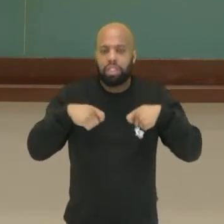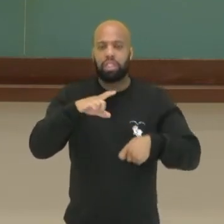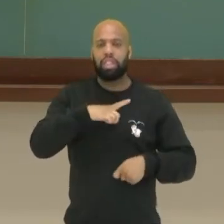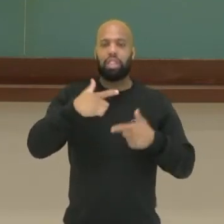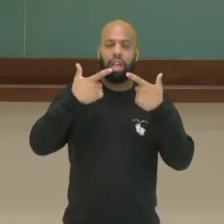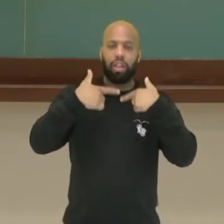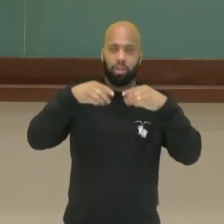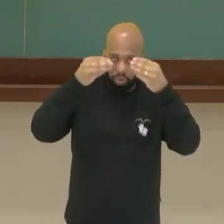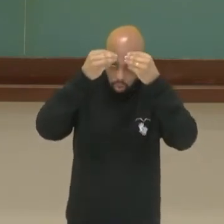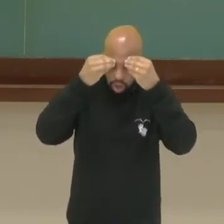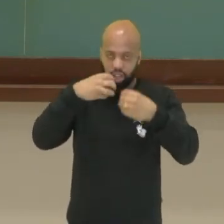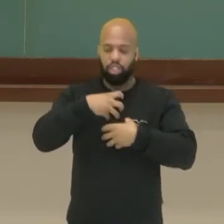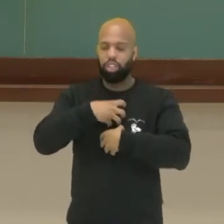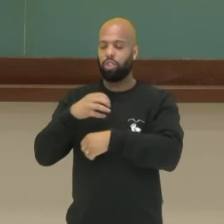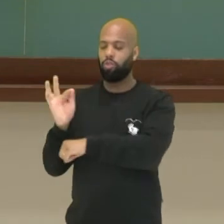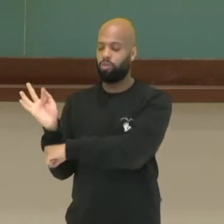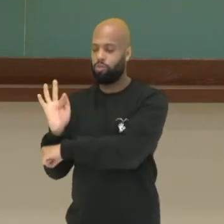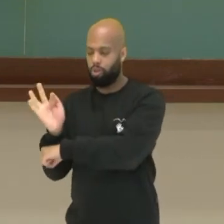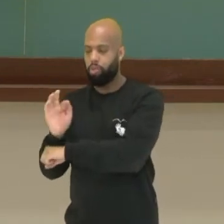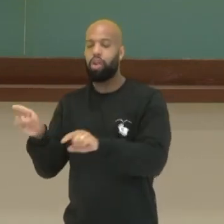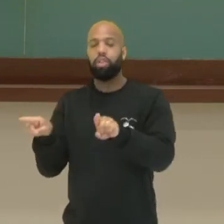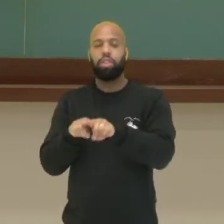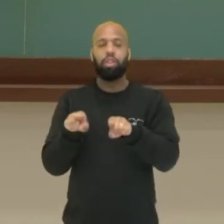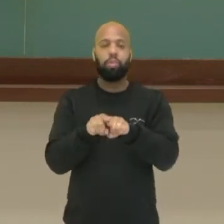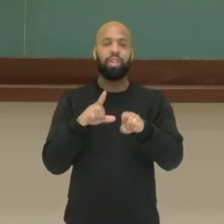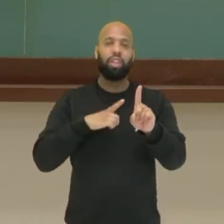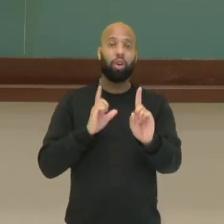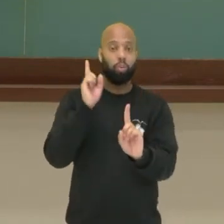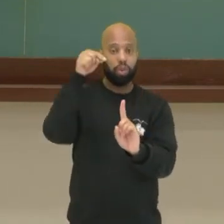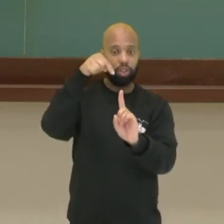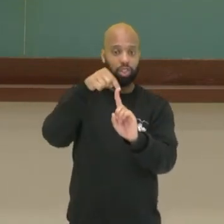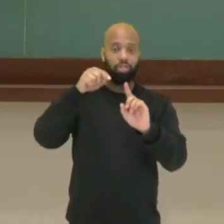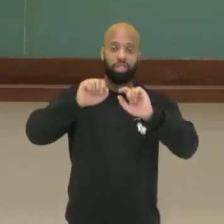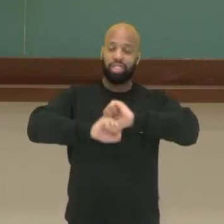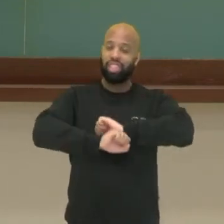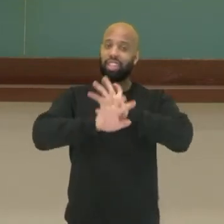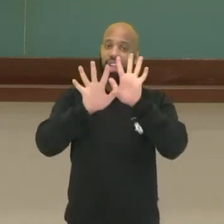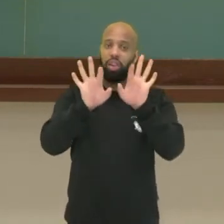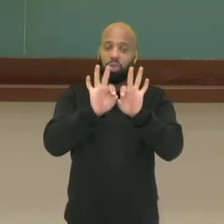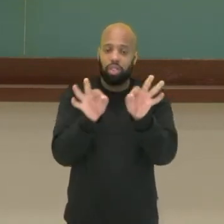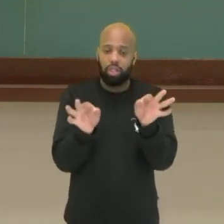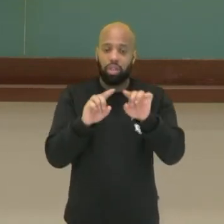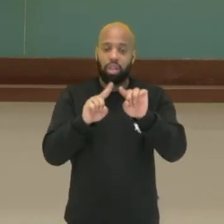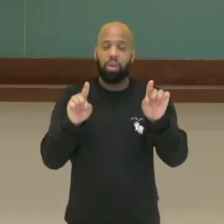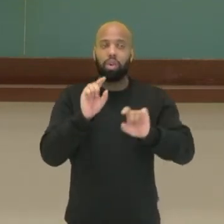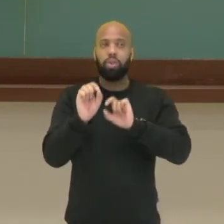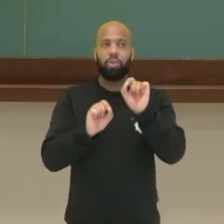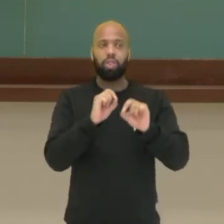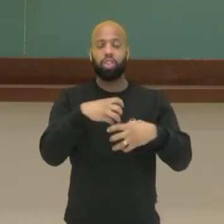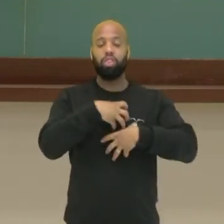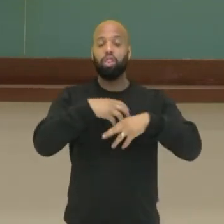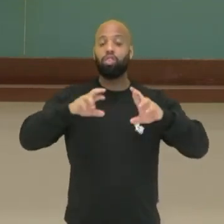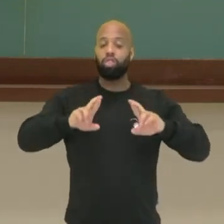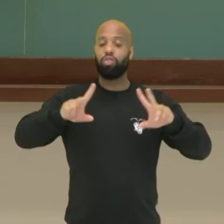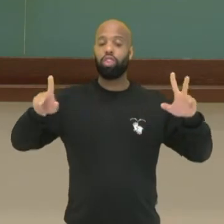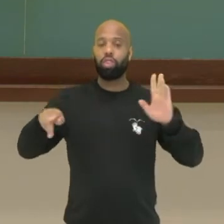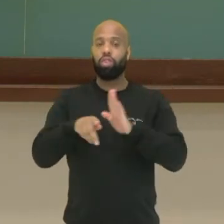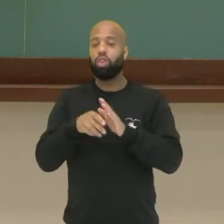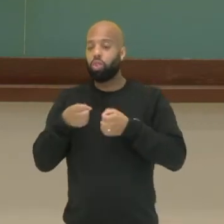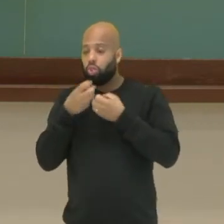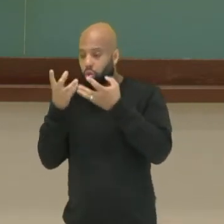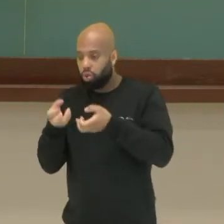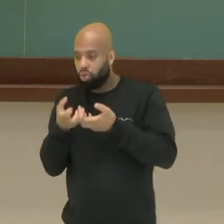mais formal, ela é objetiva, só que ela é um pouco mais dinâmica que a notícia. A notícia ela é muito